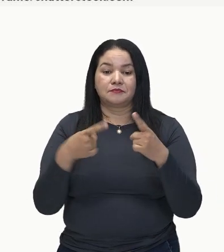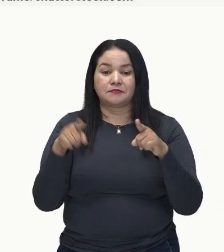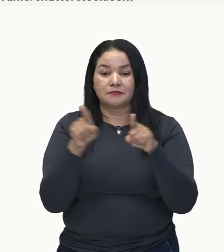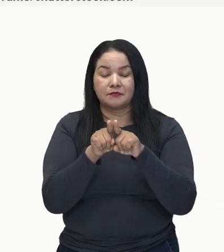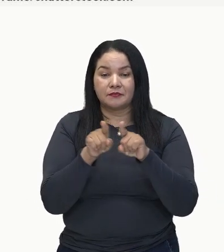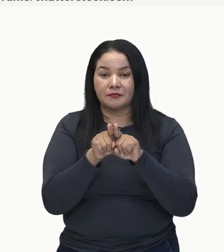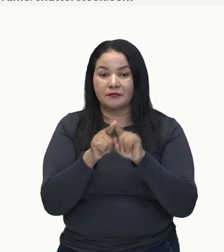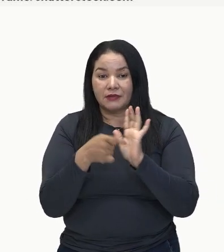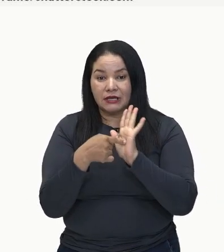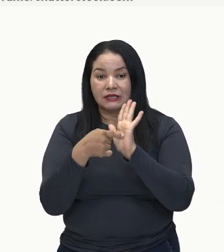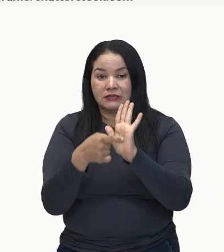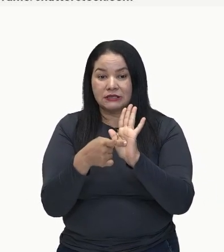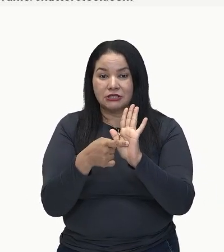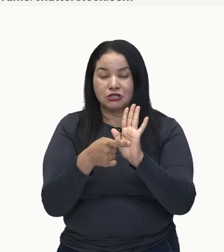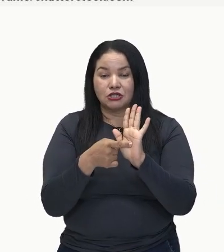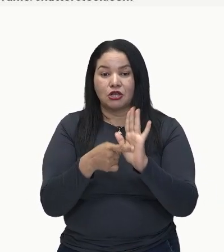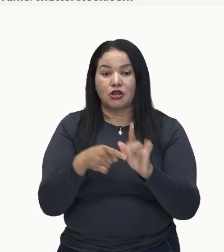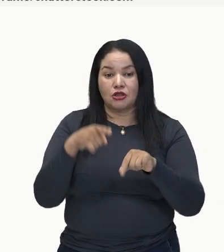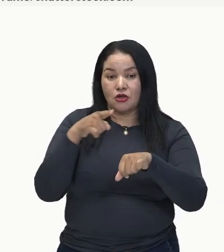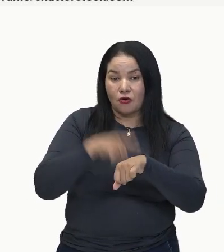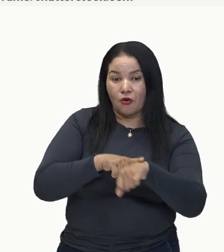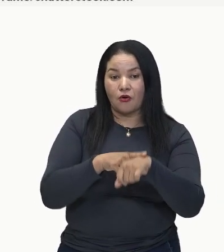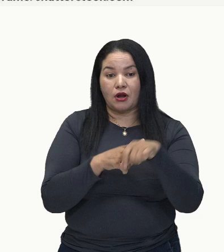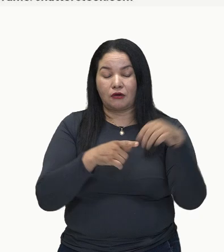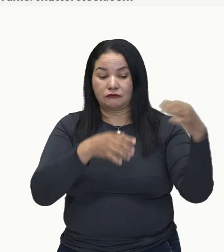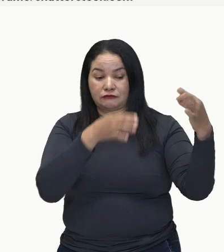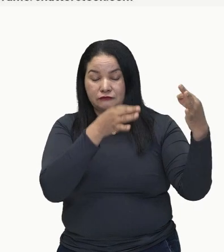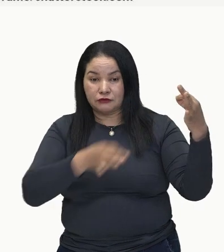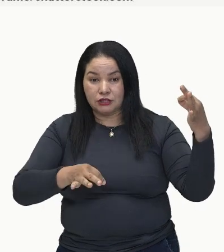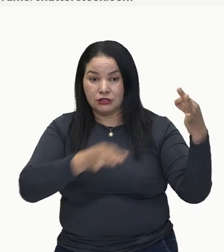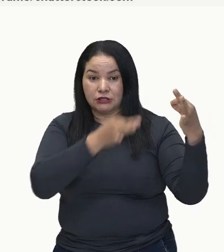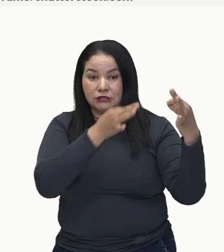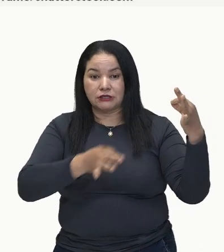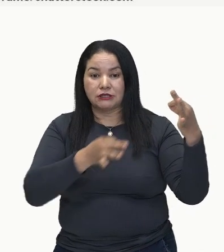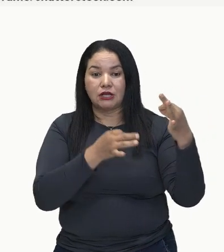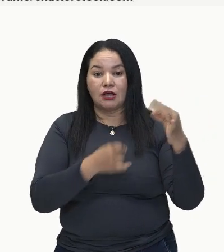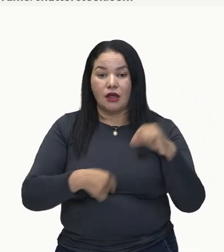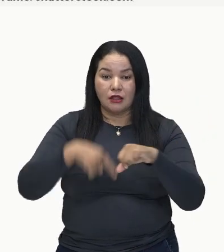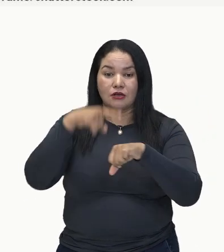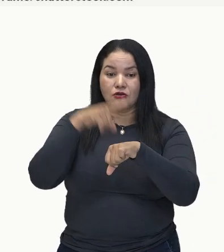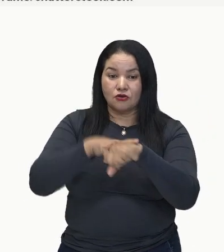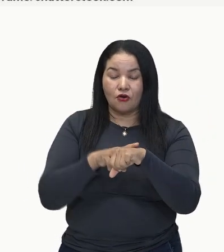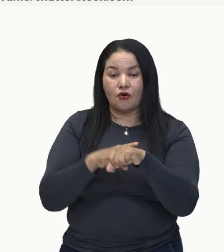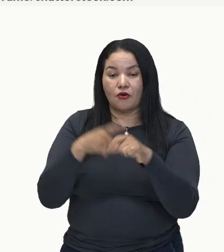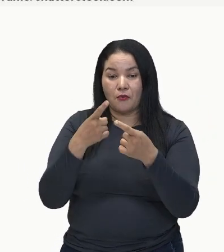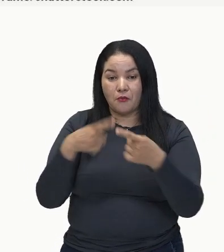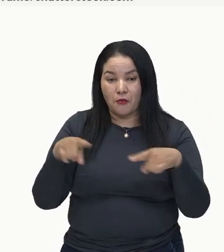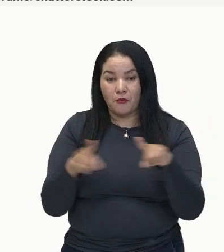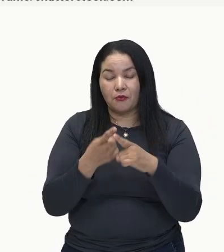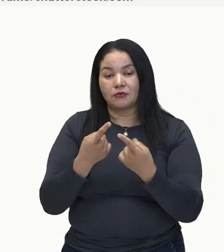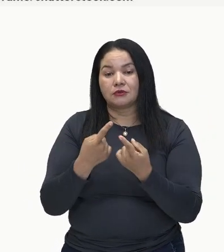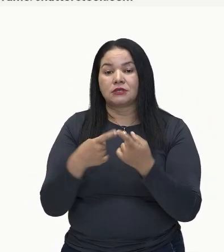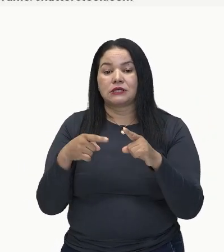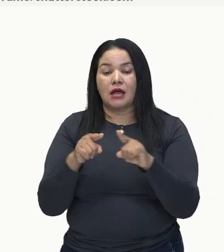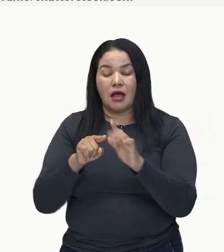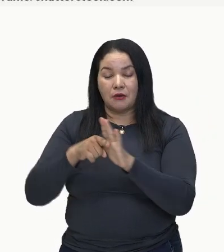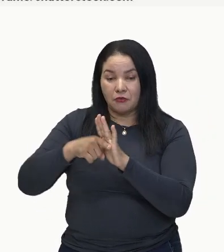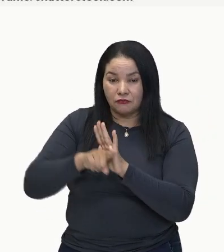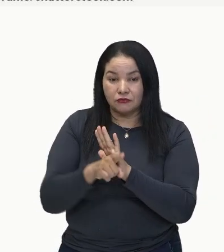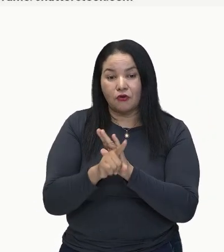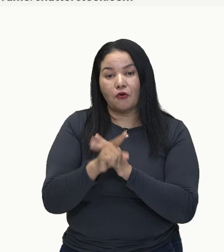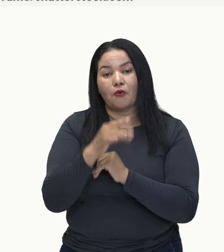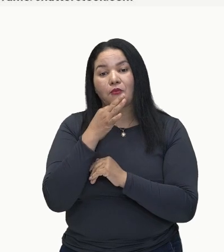que o violoncelo é dissonante, né? Ele já procurando ali se aprofundar mais ali no conhecimento